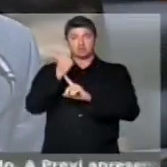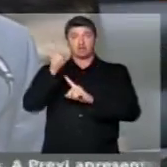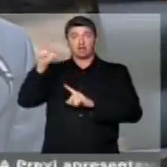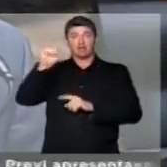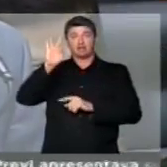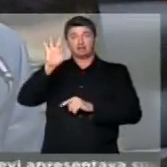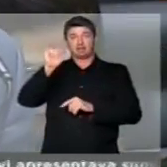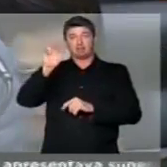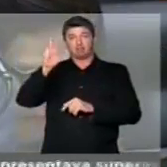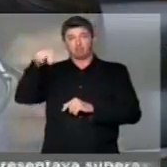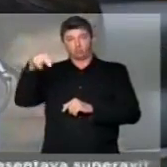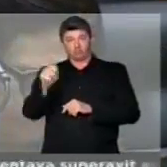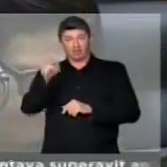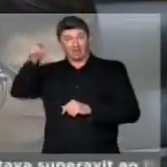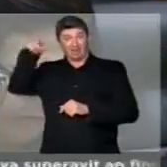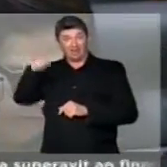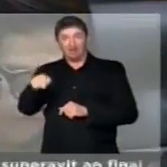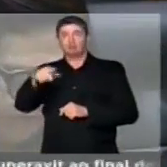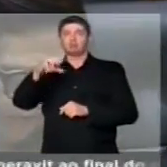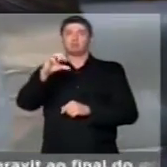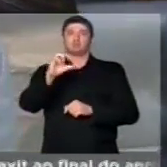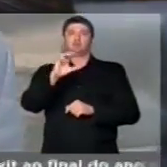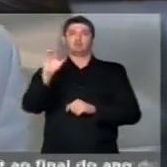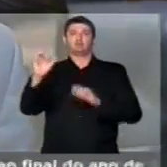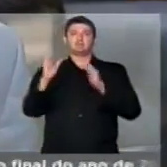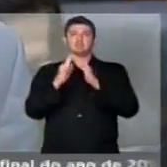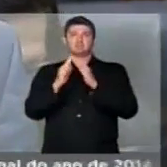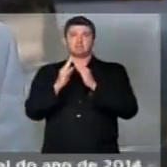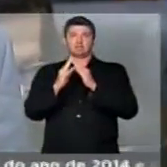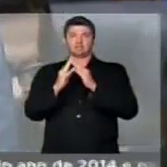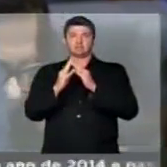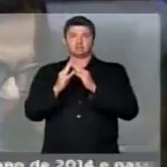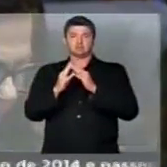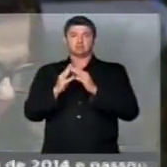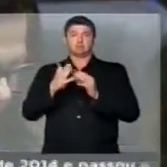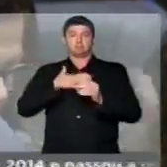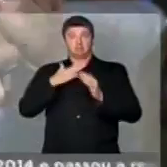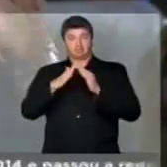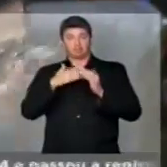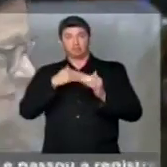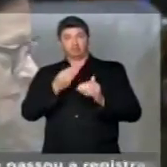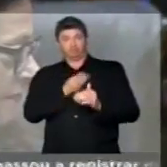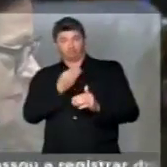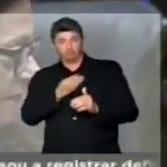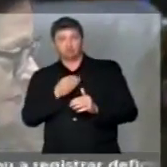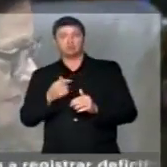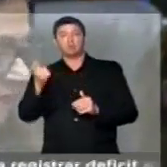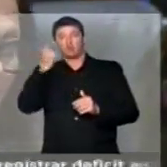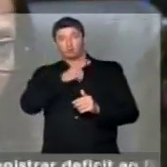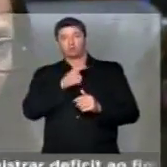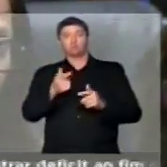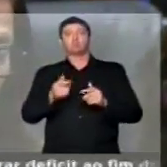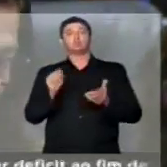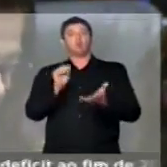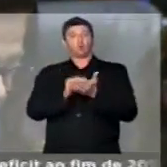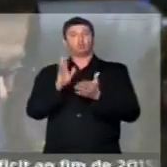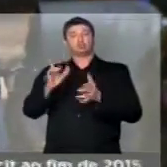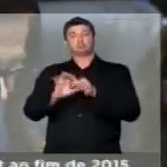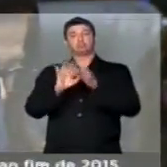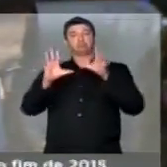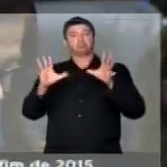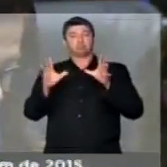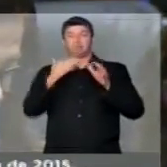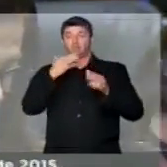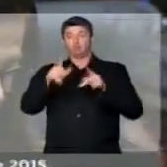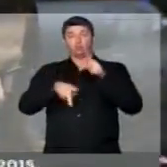Itabuna, na minha cidade. E lá, 900 residências, 900 unidades de Minha Casa Minha Vida foram colocadas à